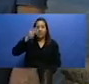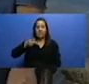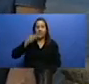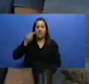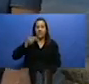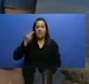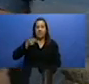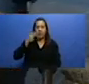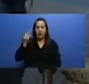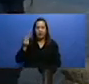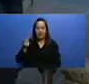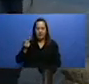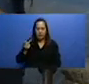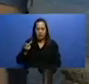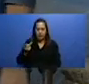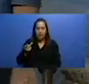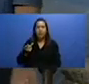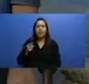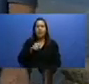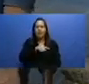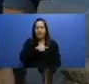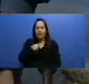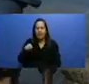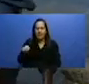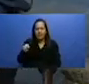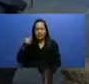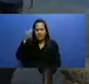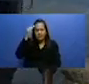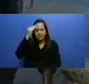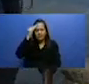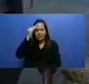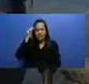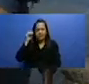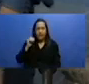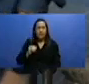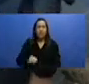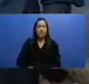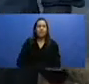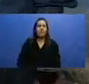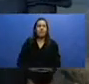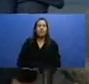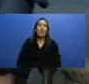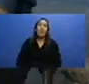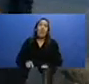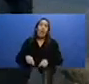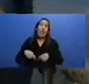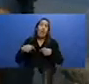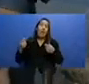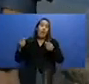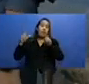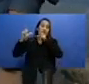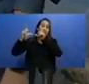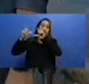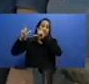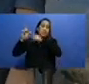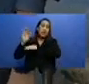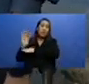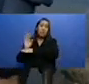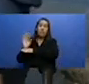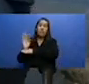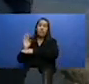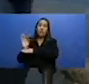O que vocês acham? Ah, professora, mas no desenho, no filme,